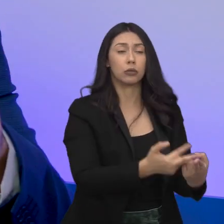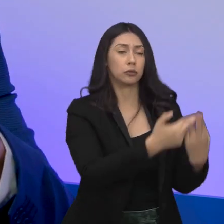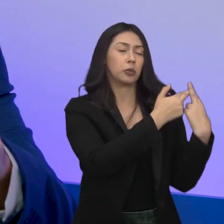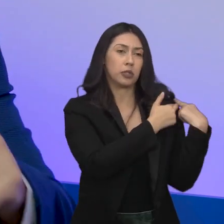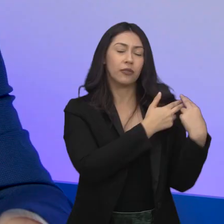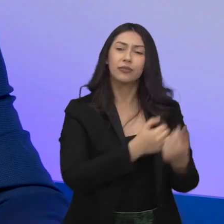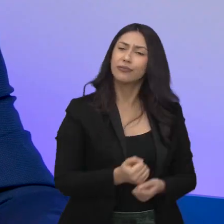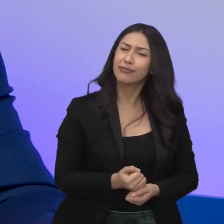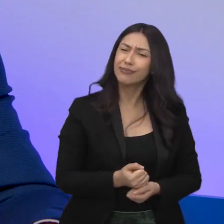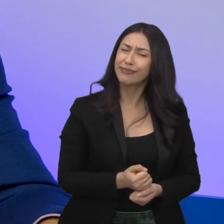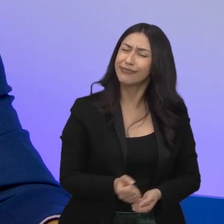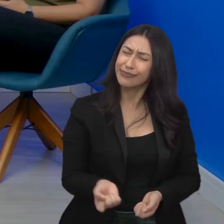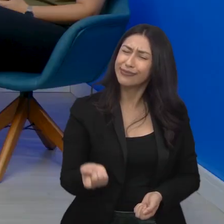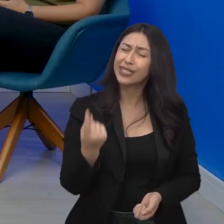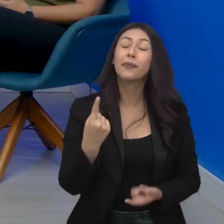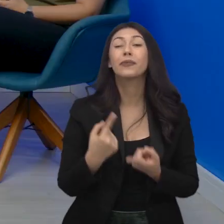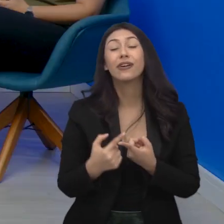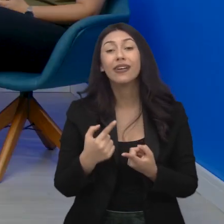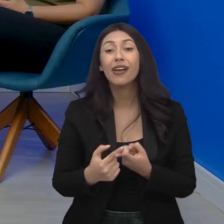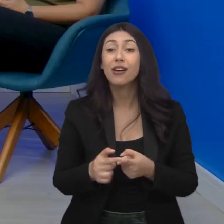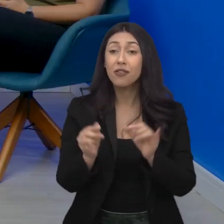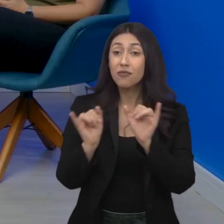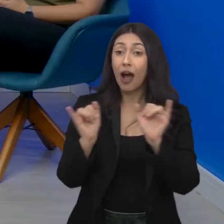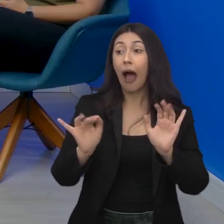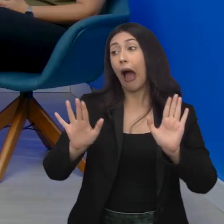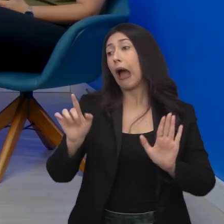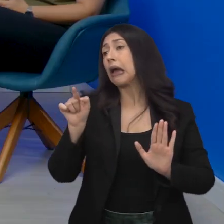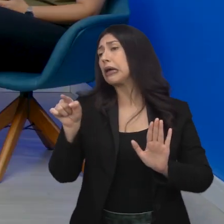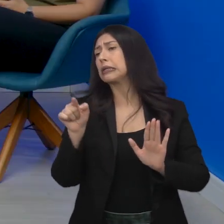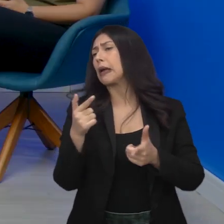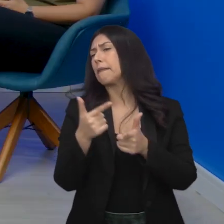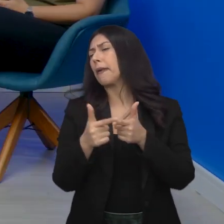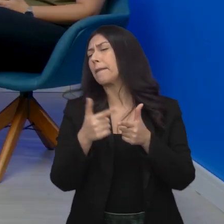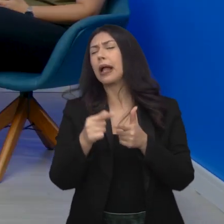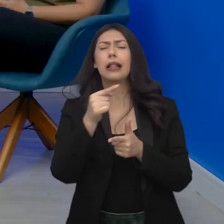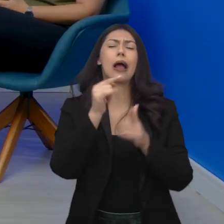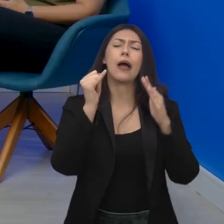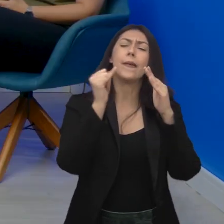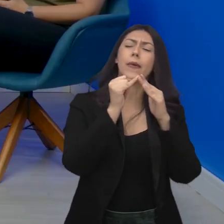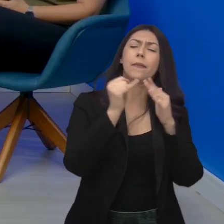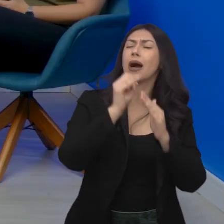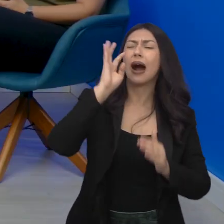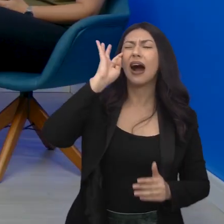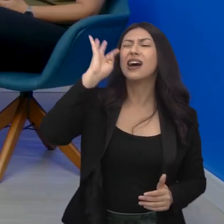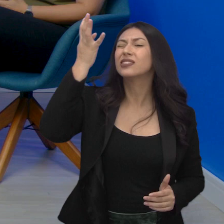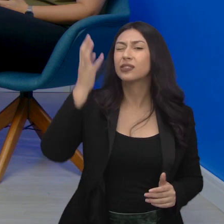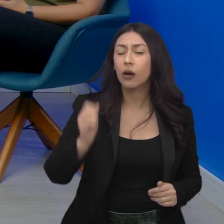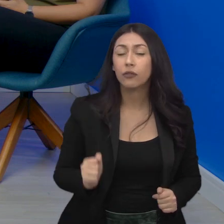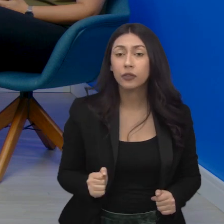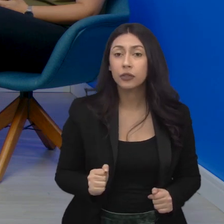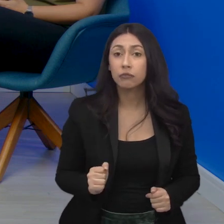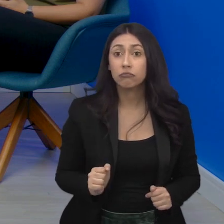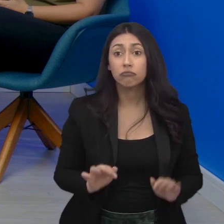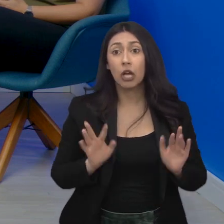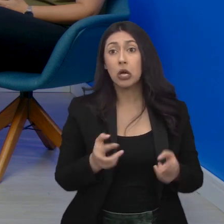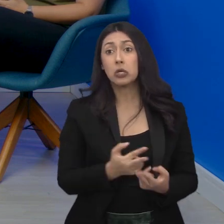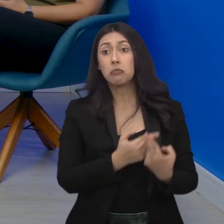do proprietário. É curioso, porque a gente costuma ouvir, né, que tipo assim, isso aí a imobiliária resolve, isso aí tem que